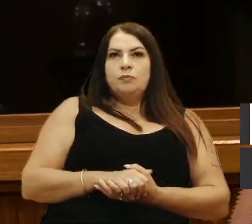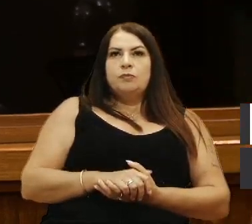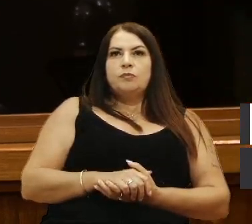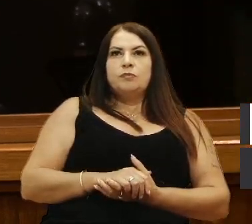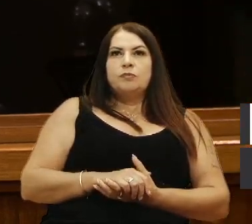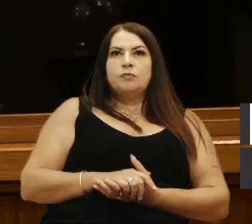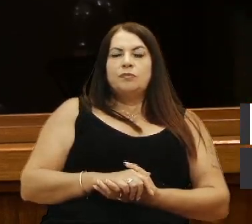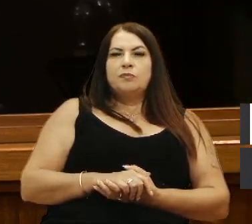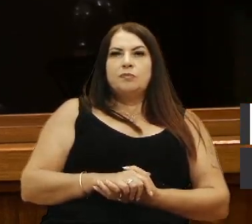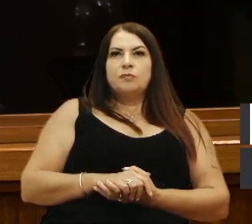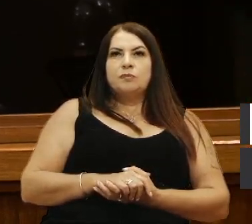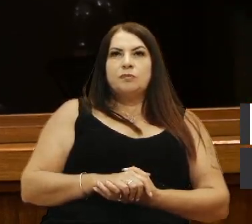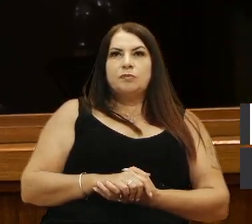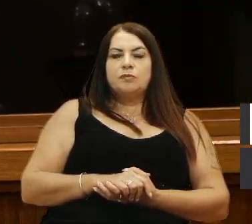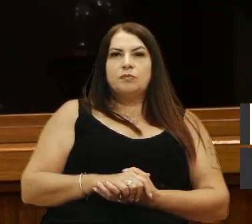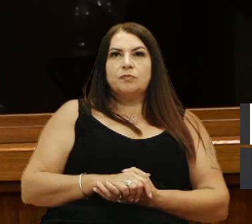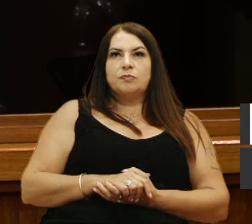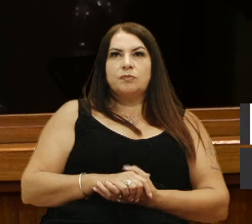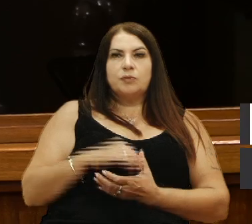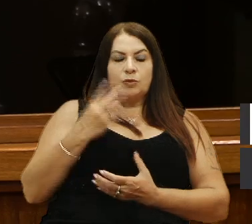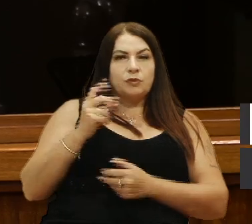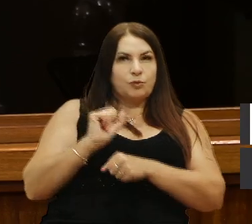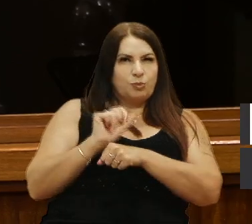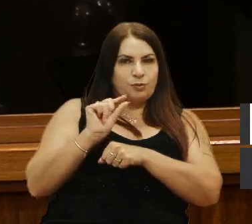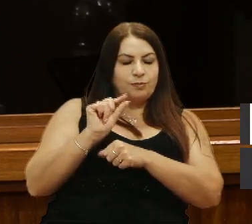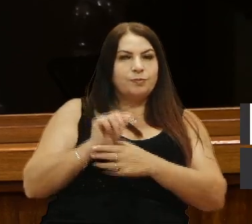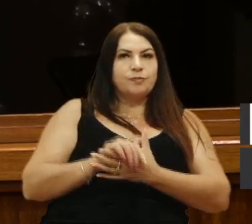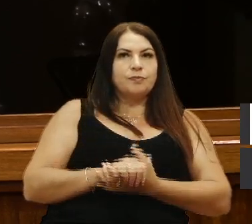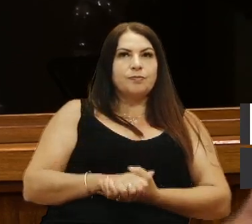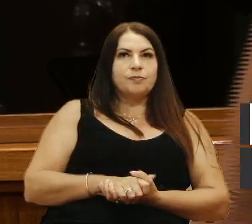viu só um minutinho,